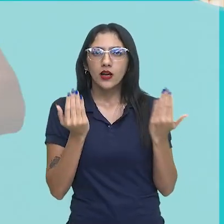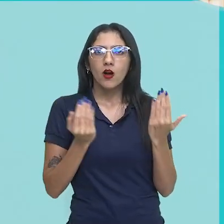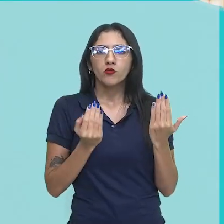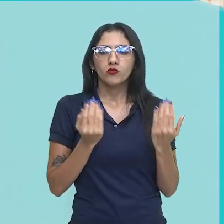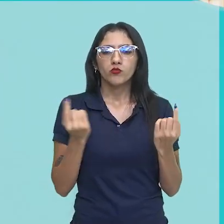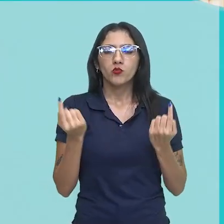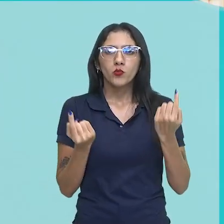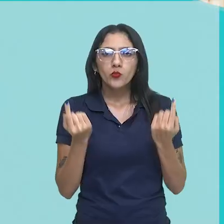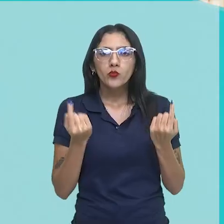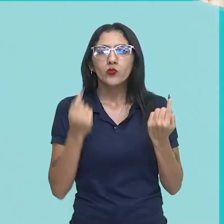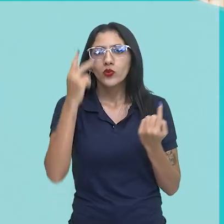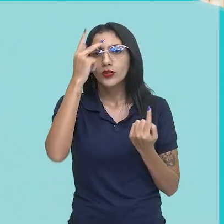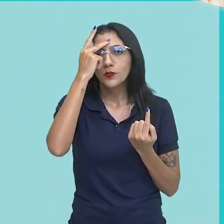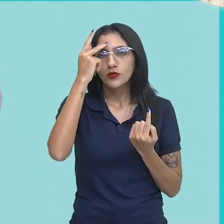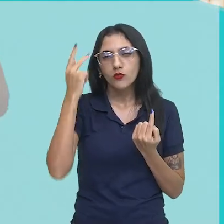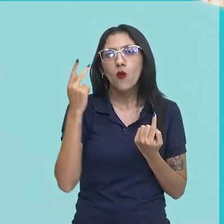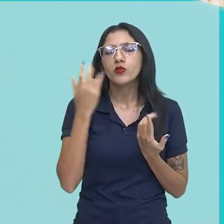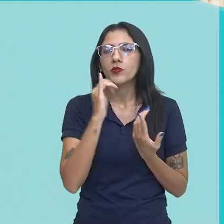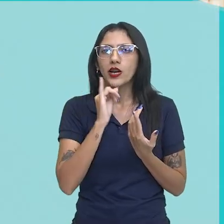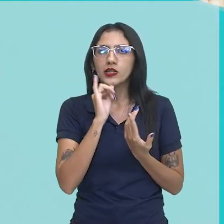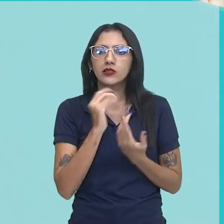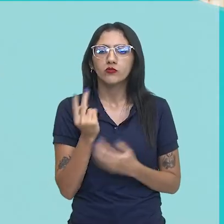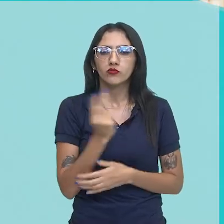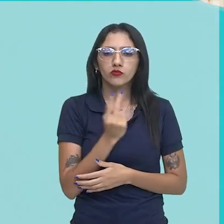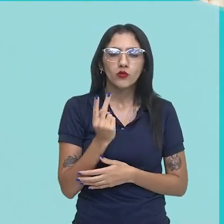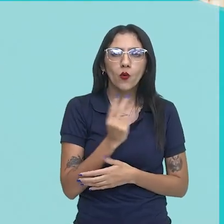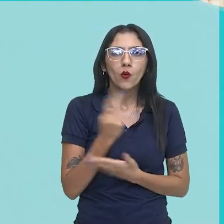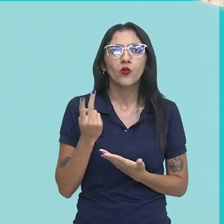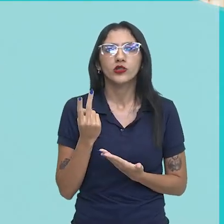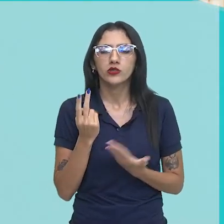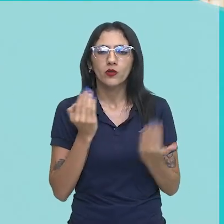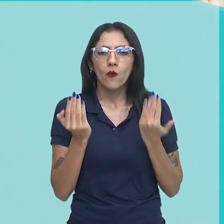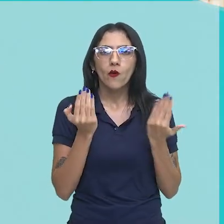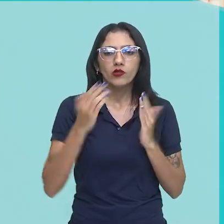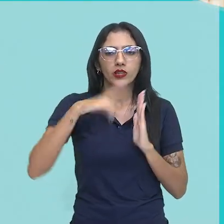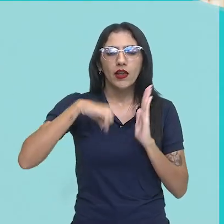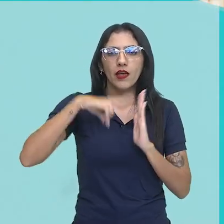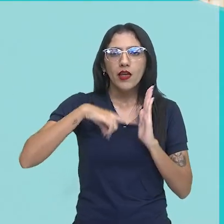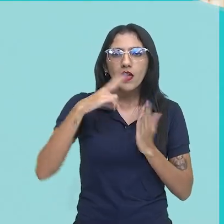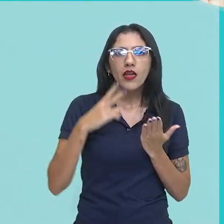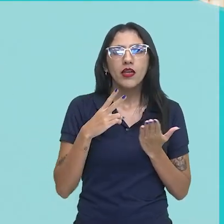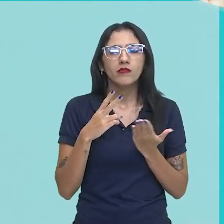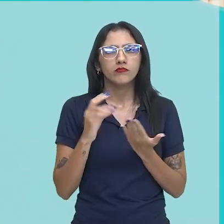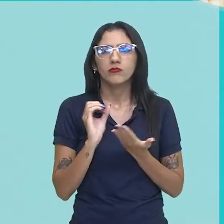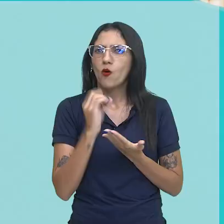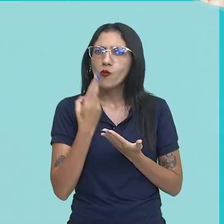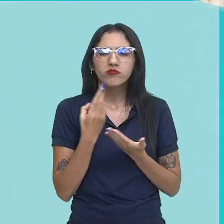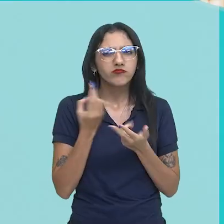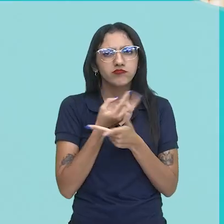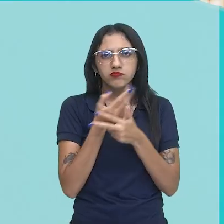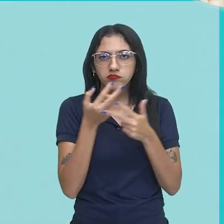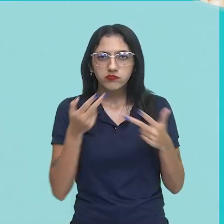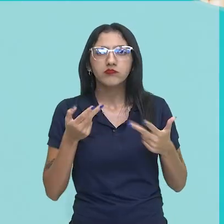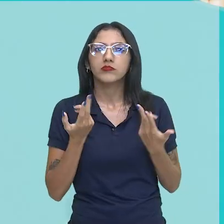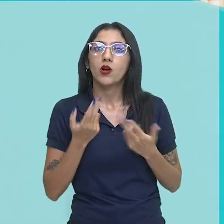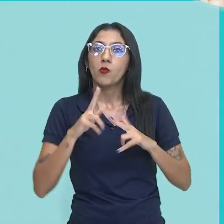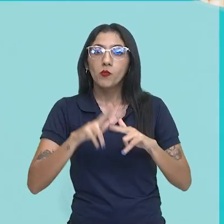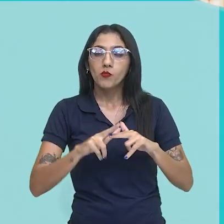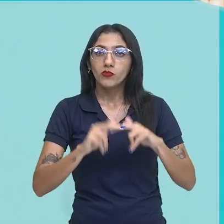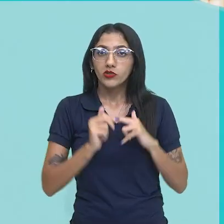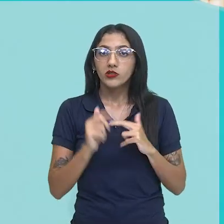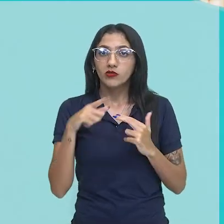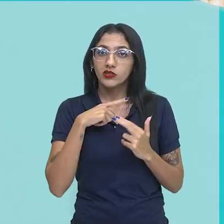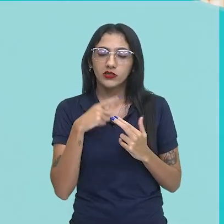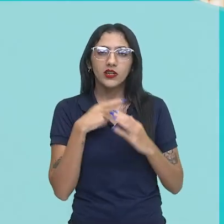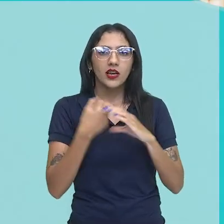Porque os dois gostam de ler, os dois gostam de pescar, né? Então, por isso que eles